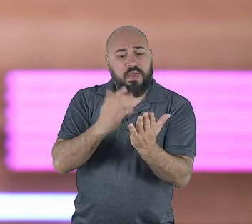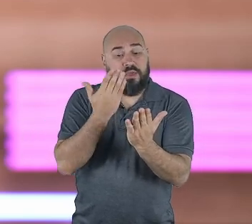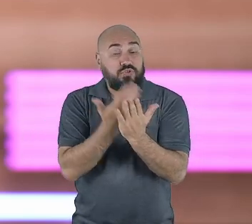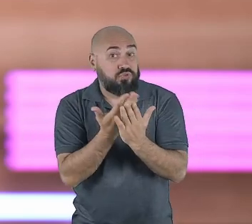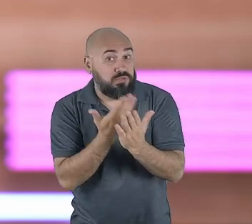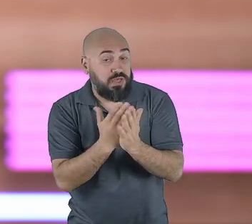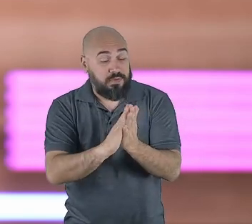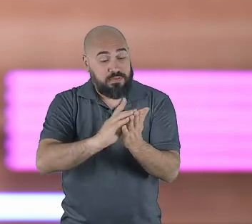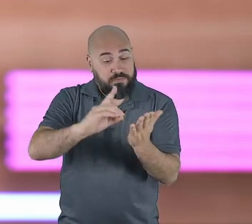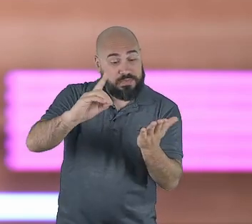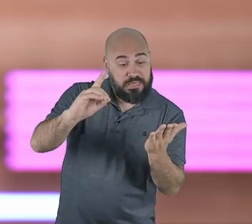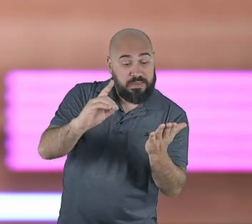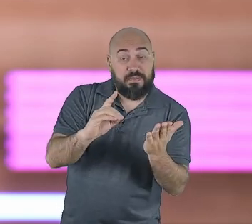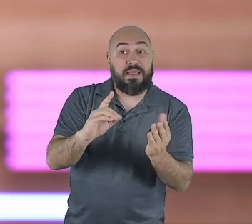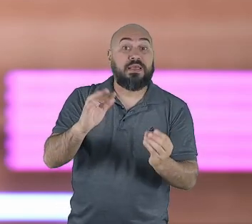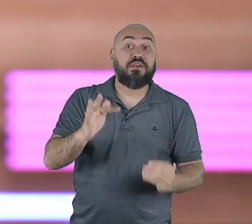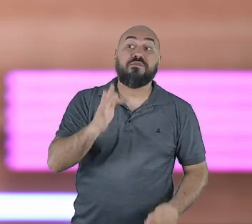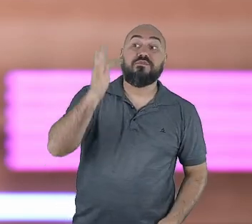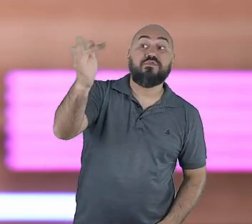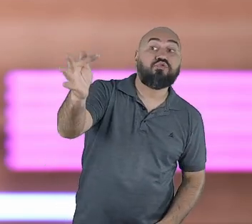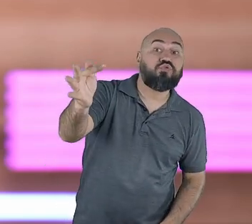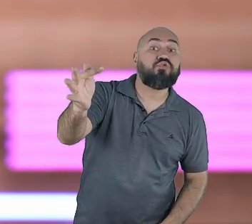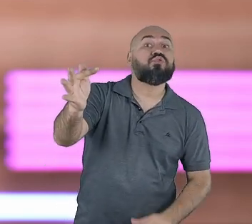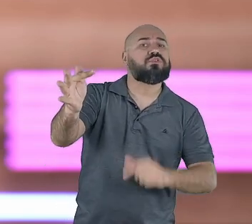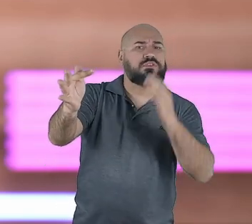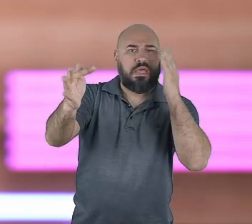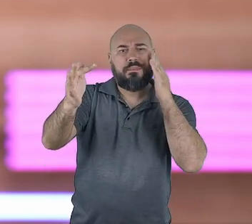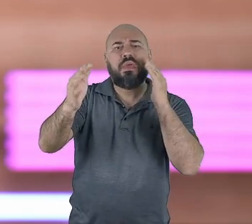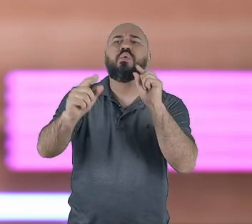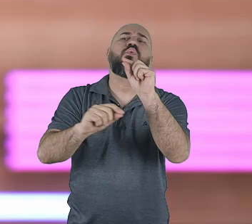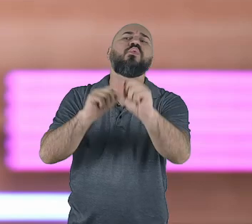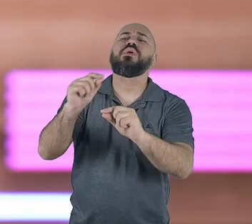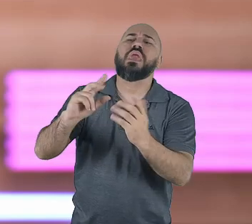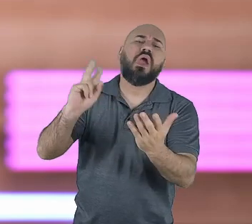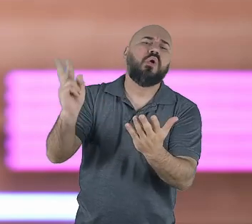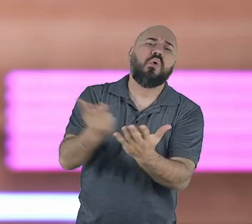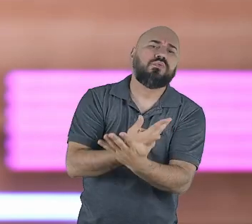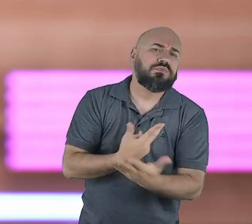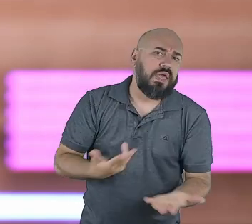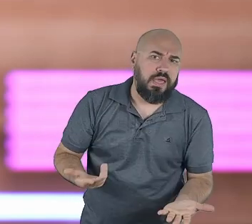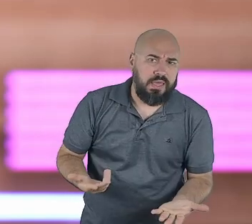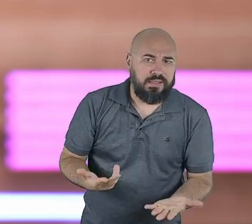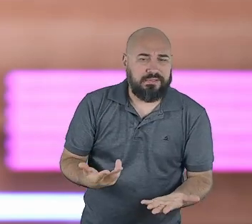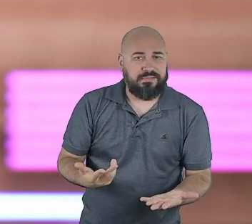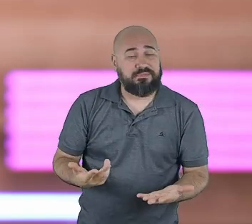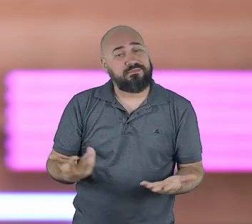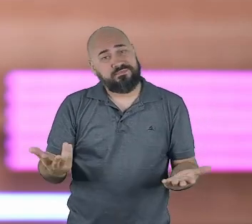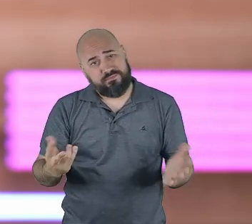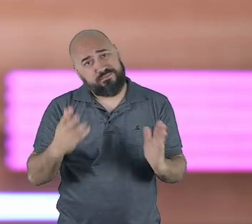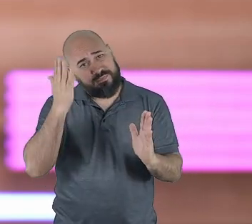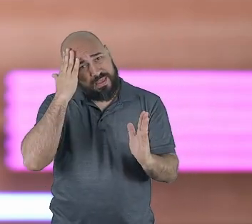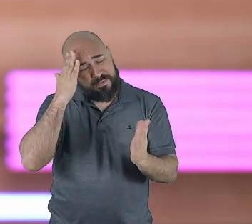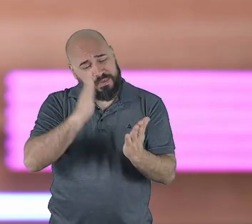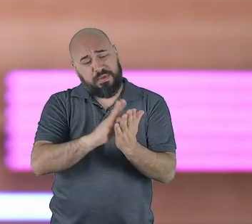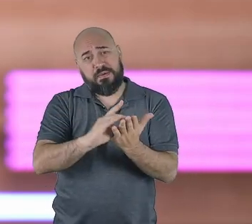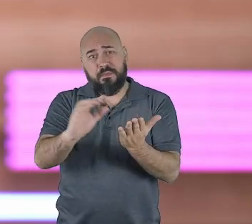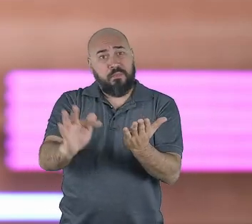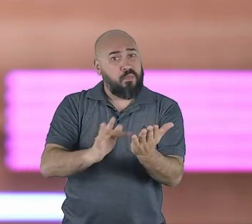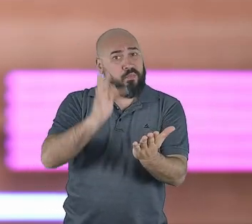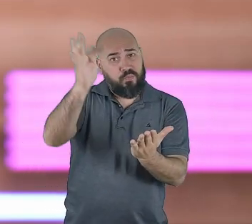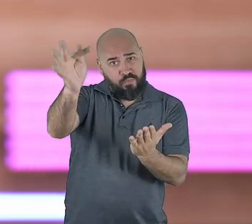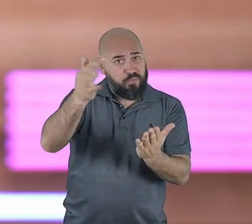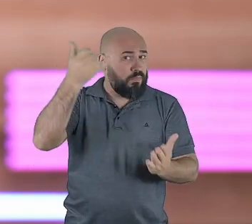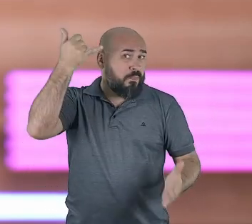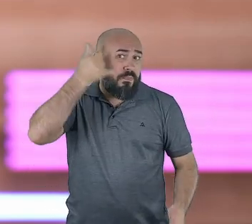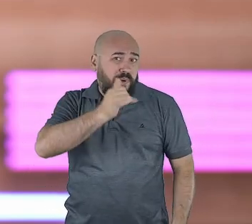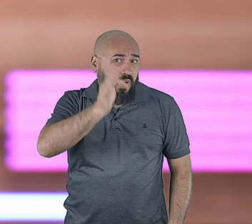futuro, porque estudamos as profecias. E muitas dessas profecias têm uma linguagem simbólica, e assim podemos entender e